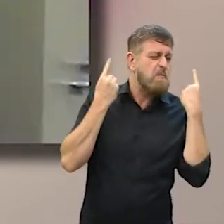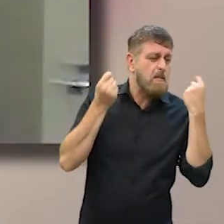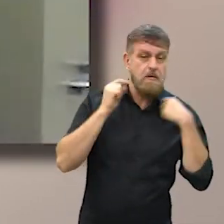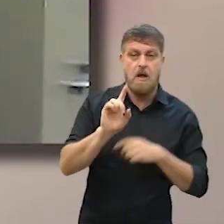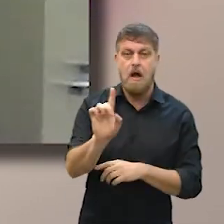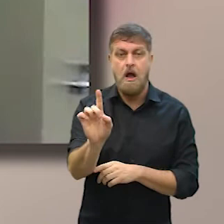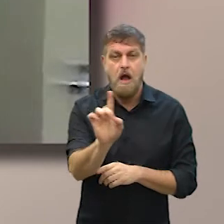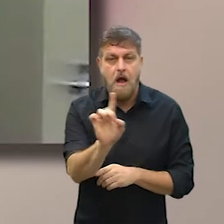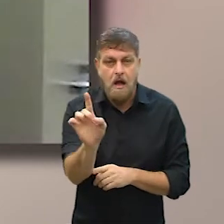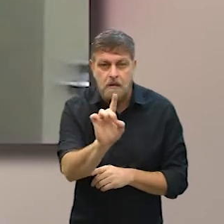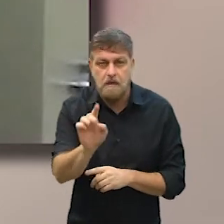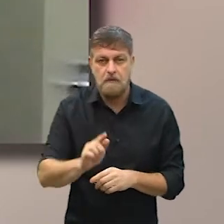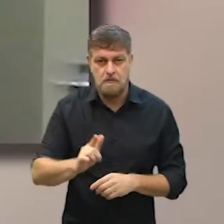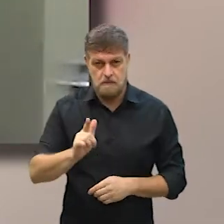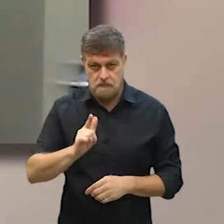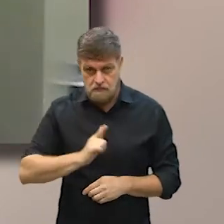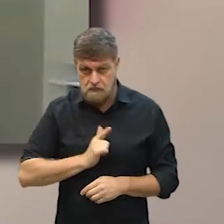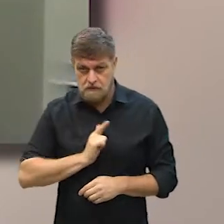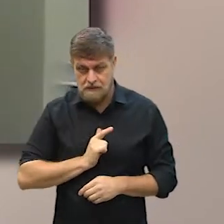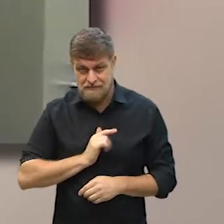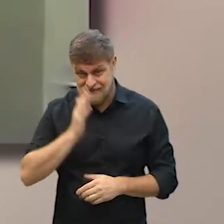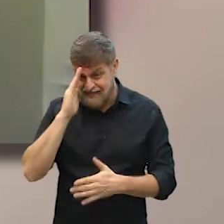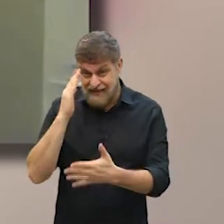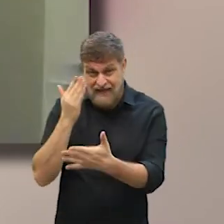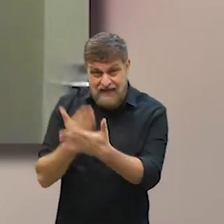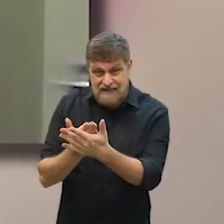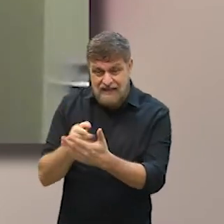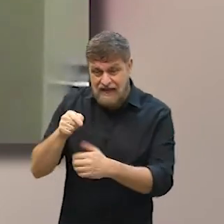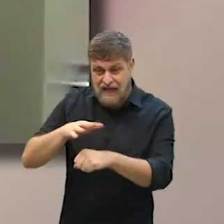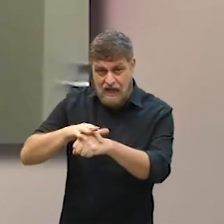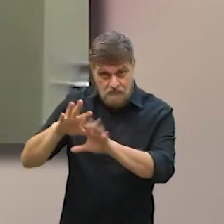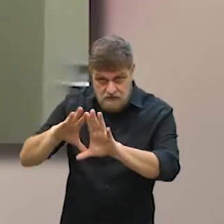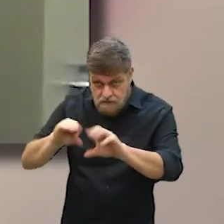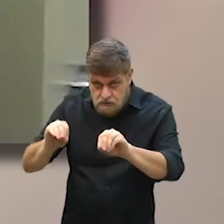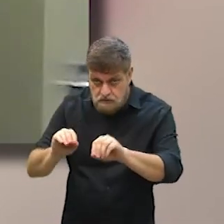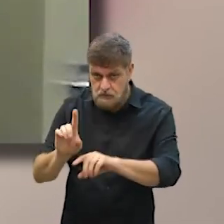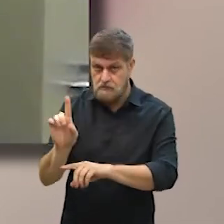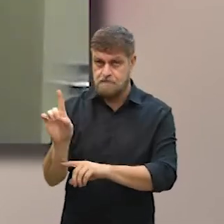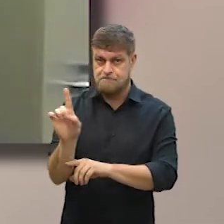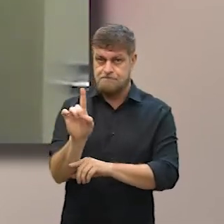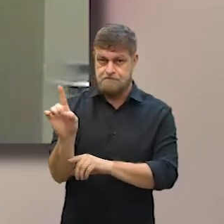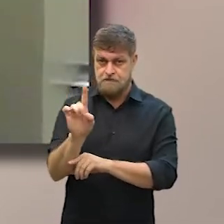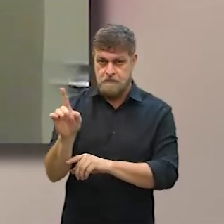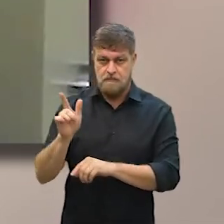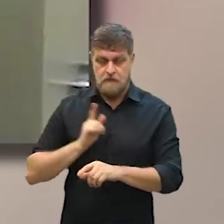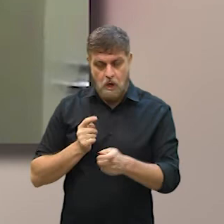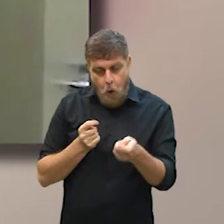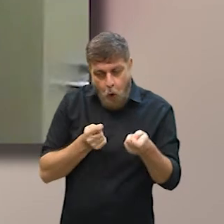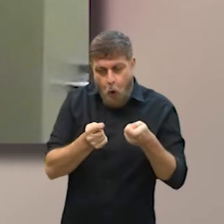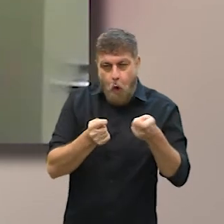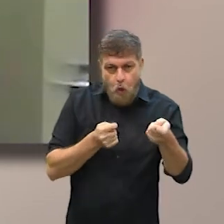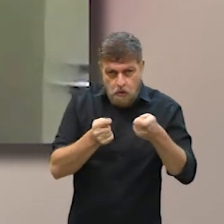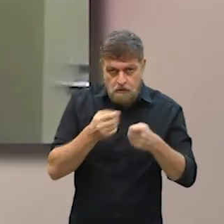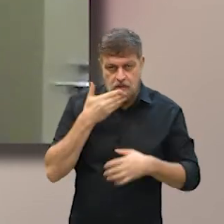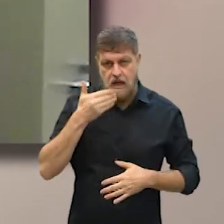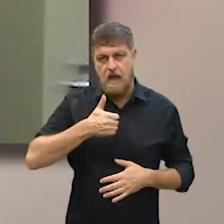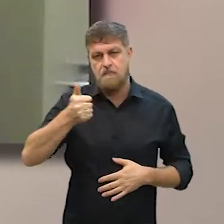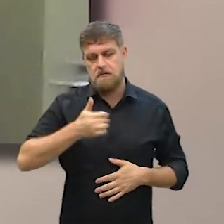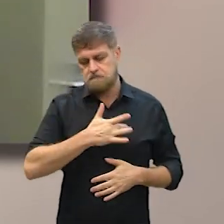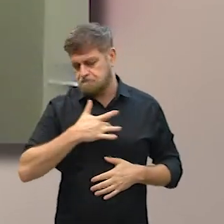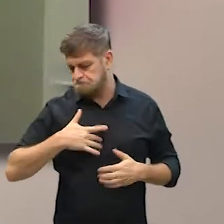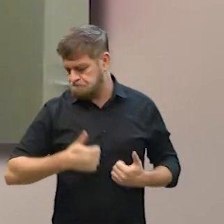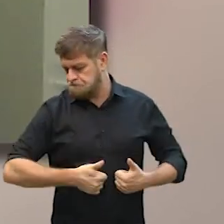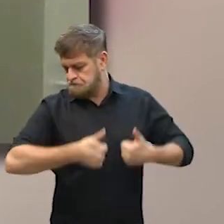acredito nisso ah então e Nunca acredite que a doença vai embora então vocês pode ficar bem